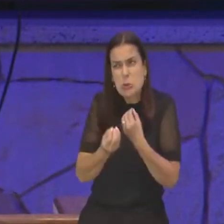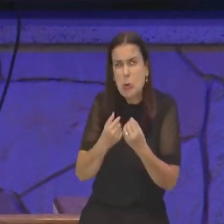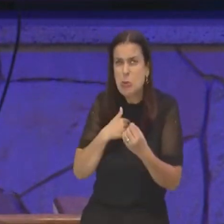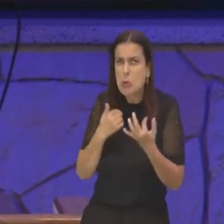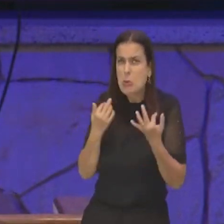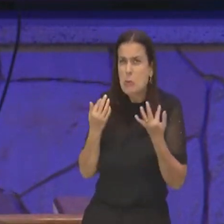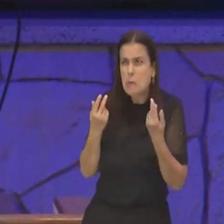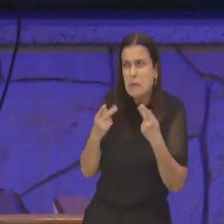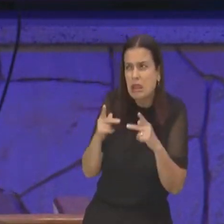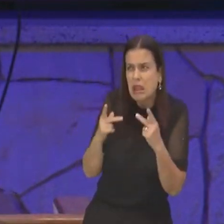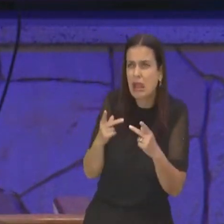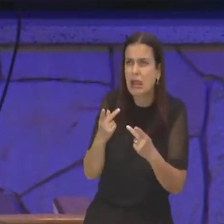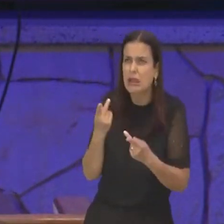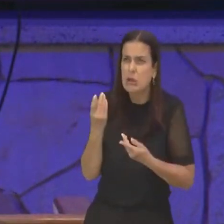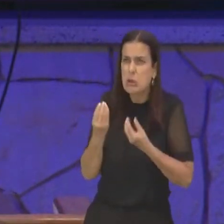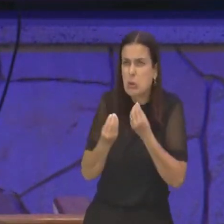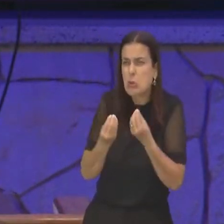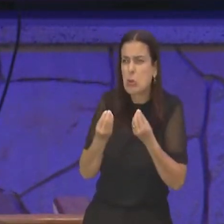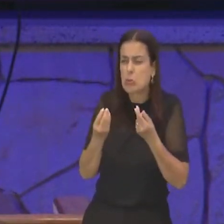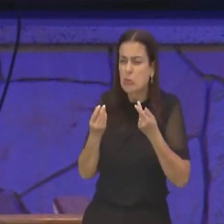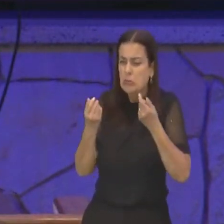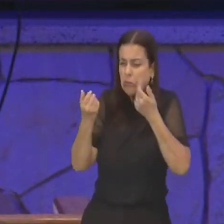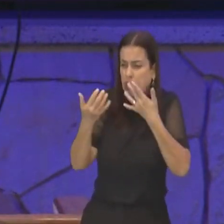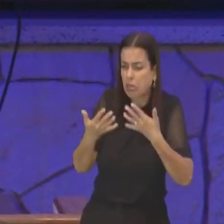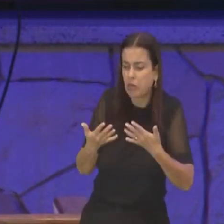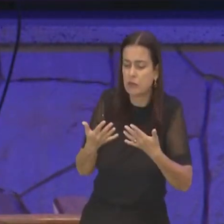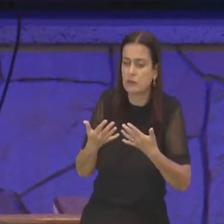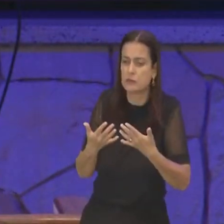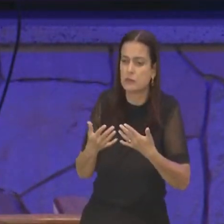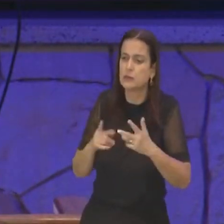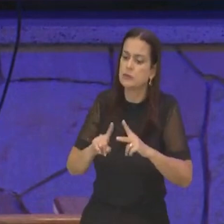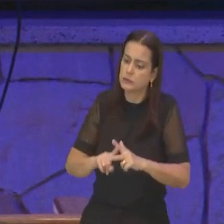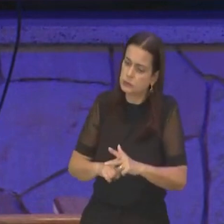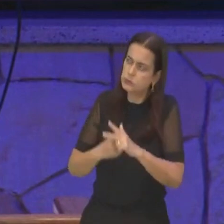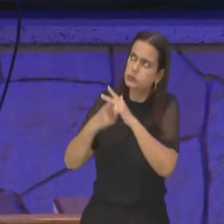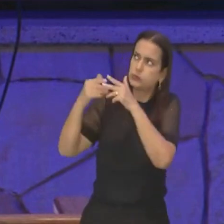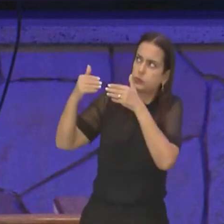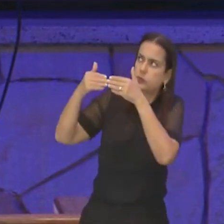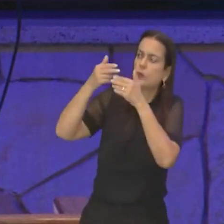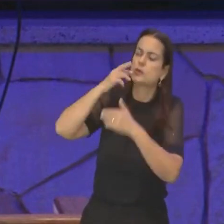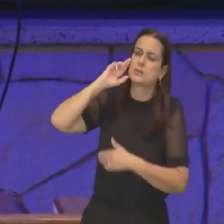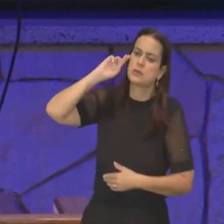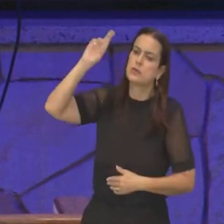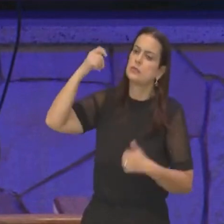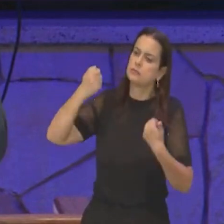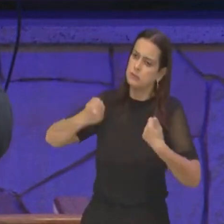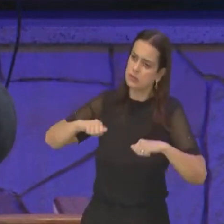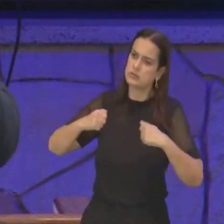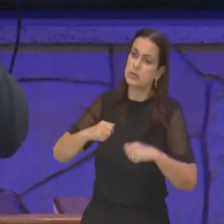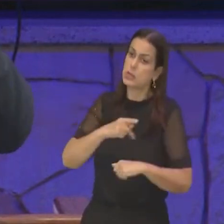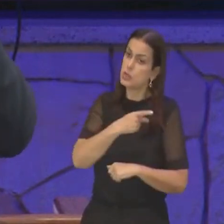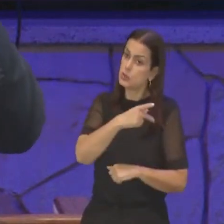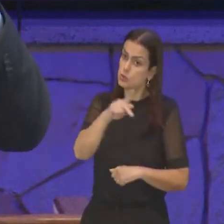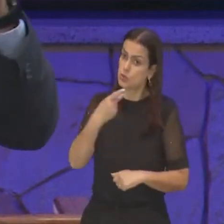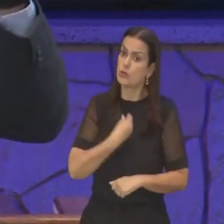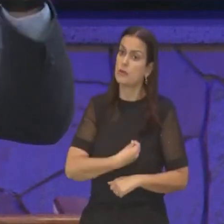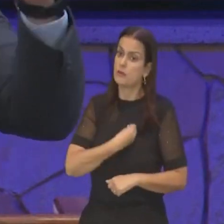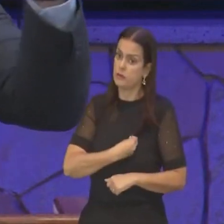precisa de um concerto com o Senhor, para que a sua vida